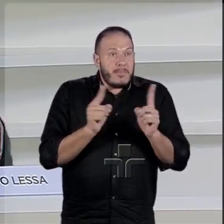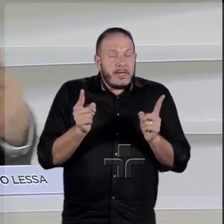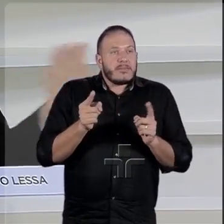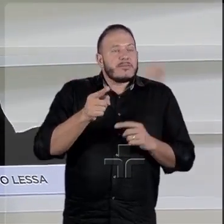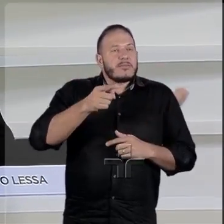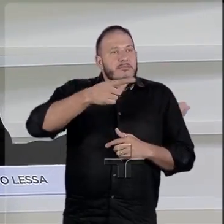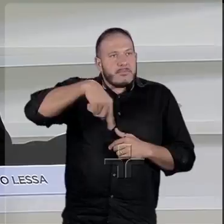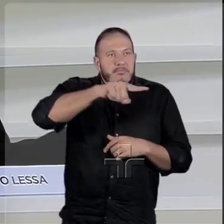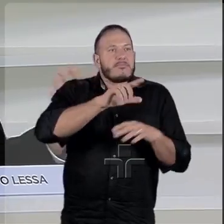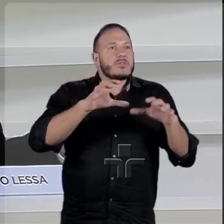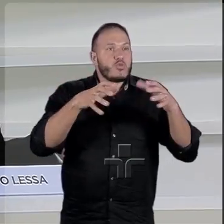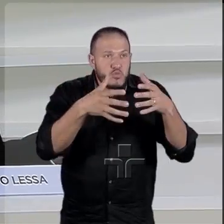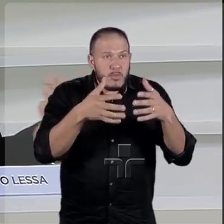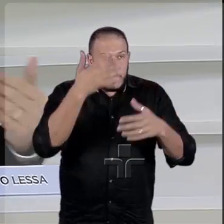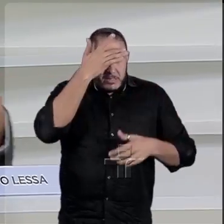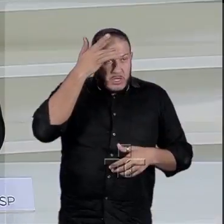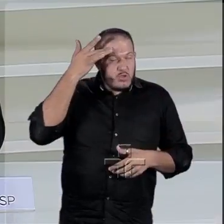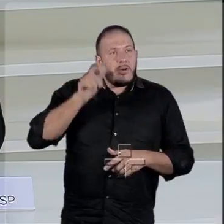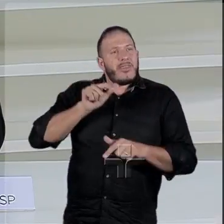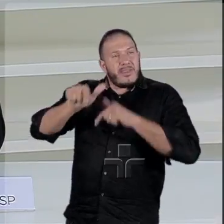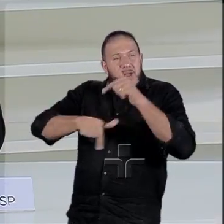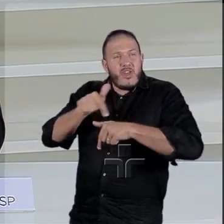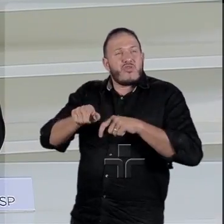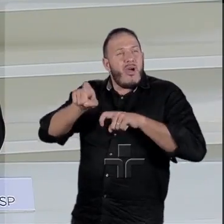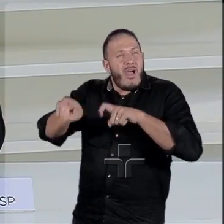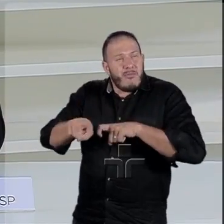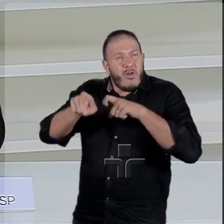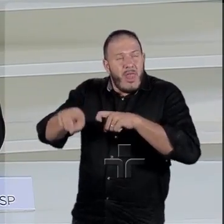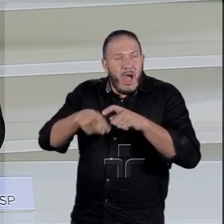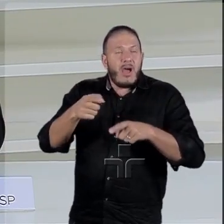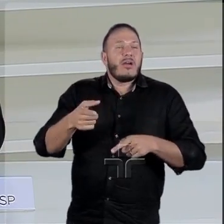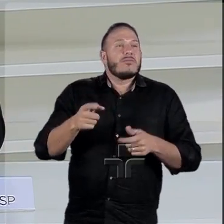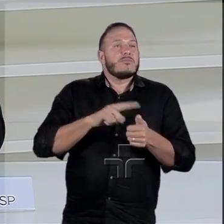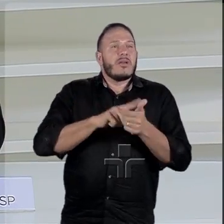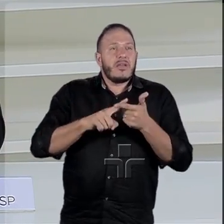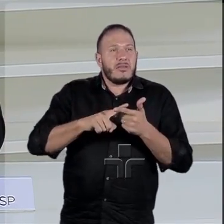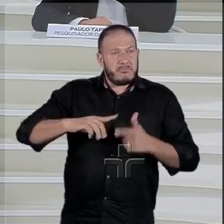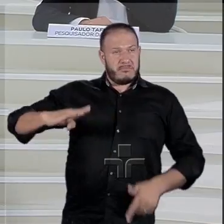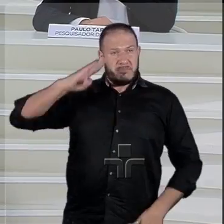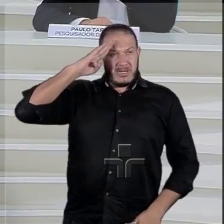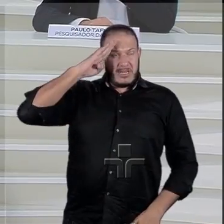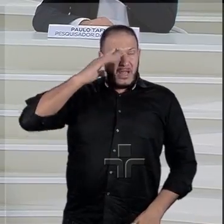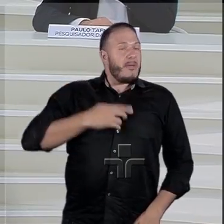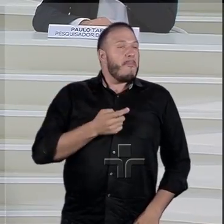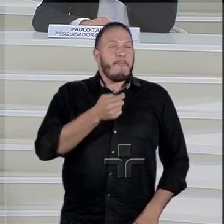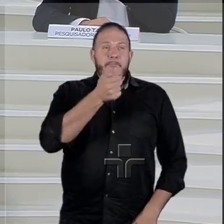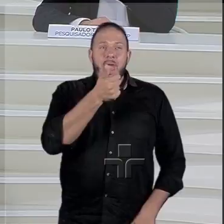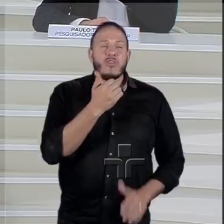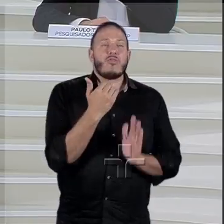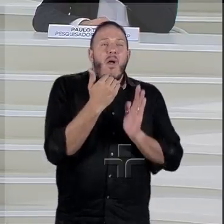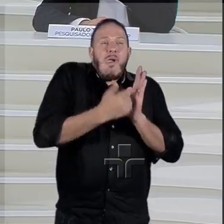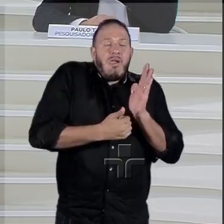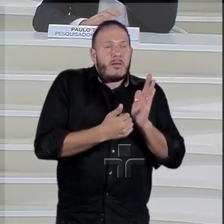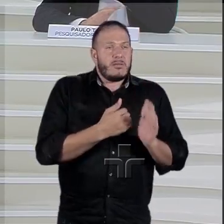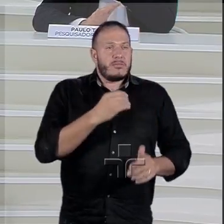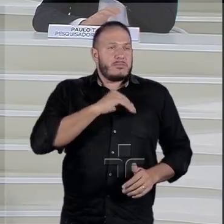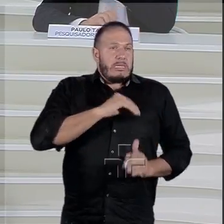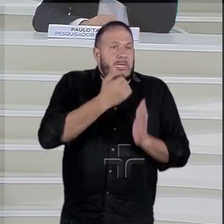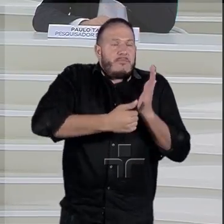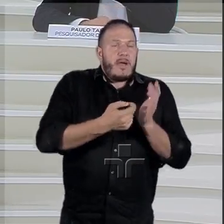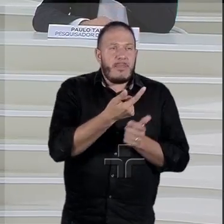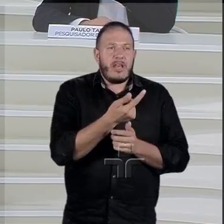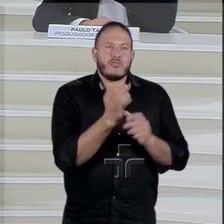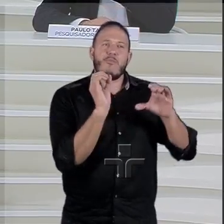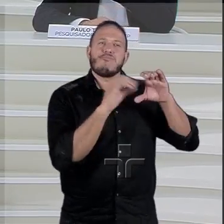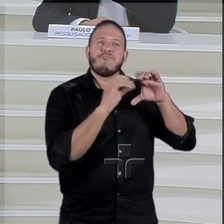são os trabalhadores rurais e os militares são os que menos contribuem. Essa relação é a mais complicada. E